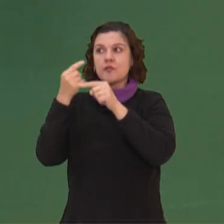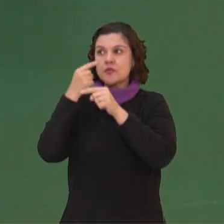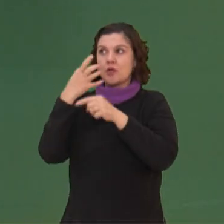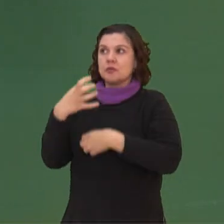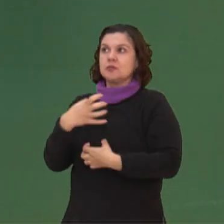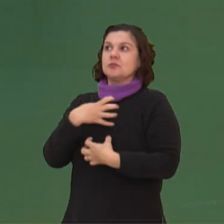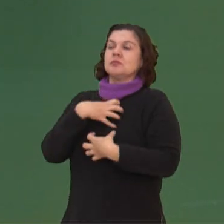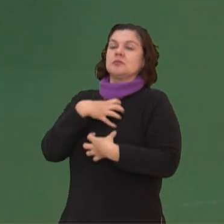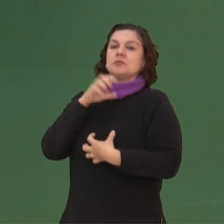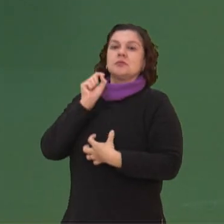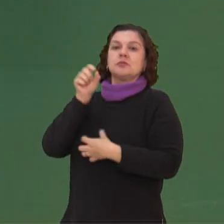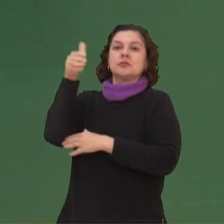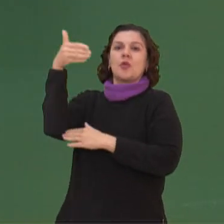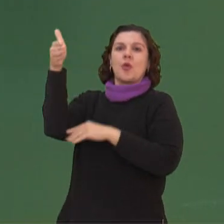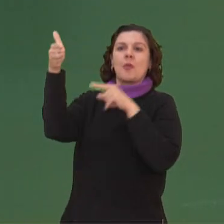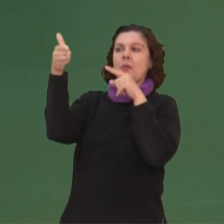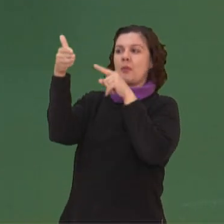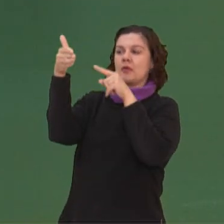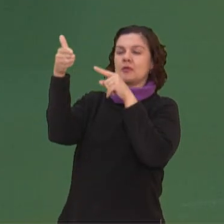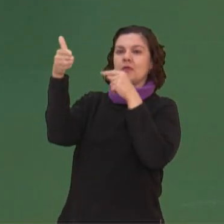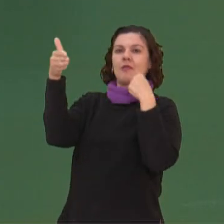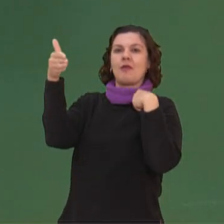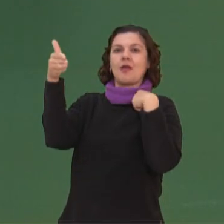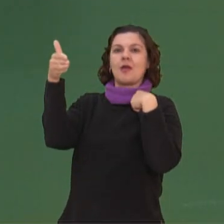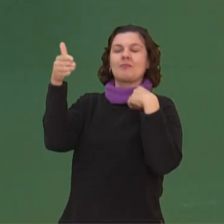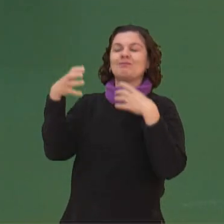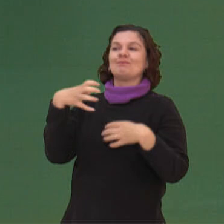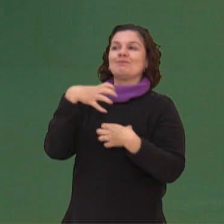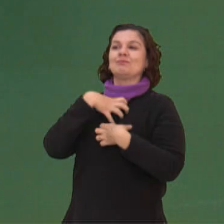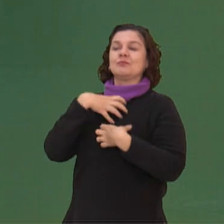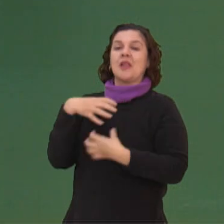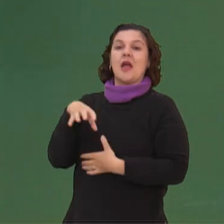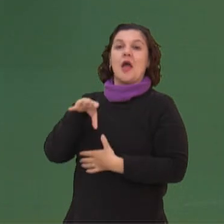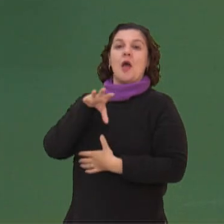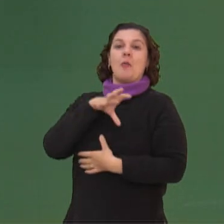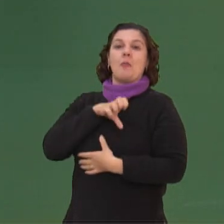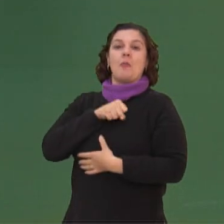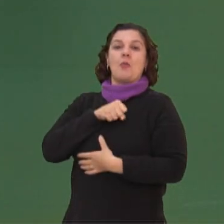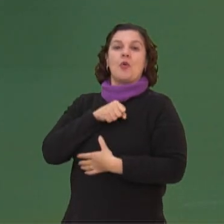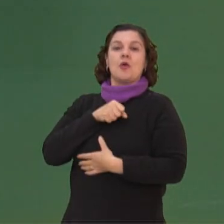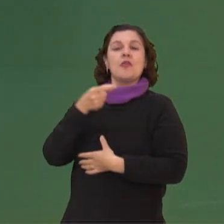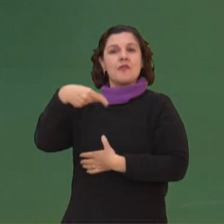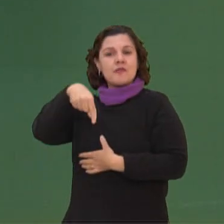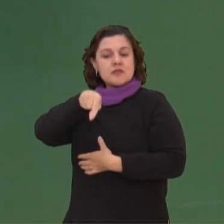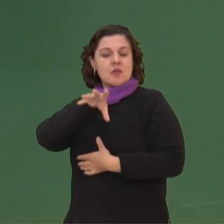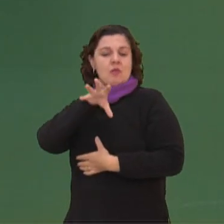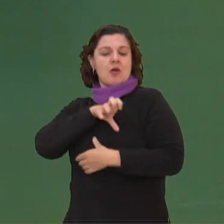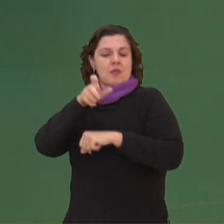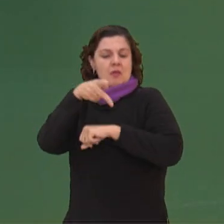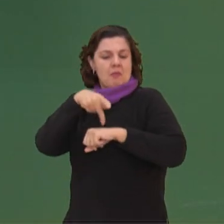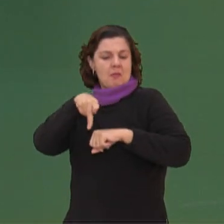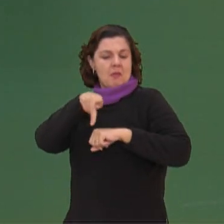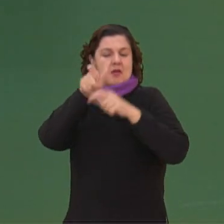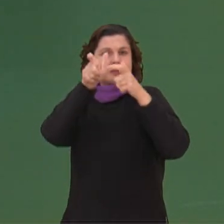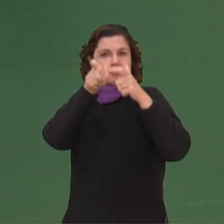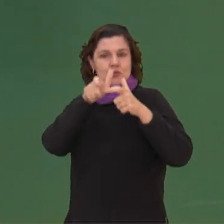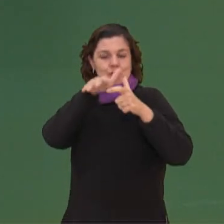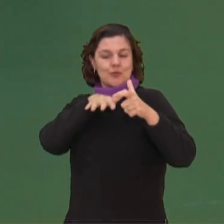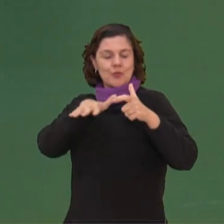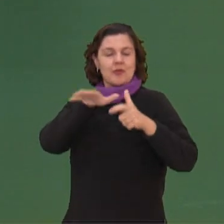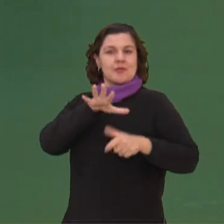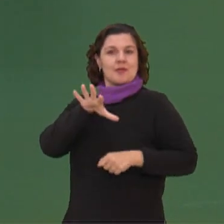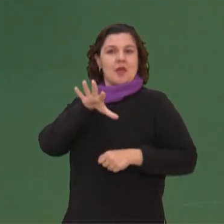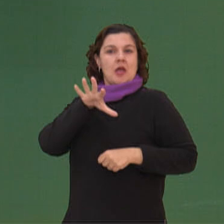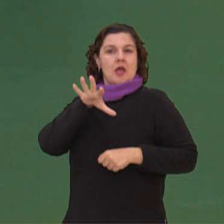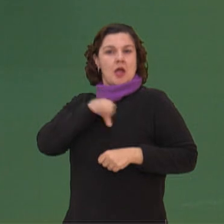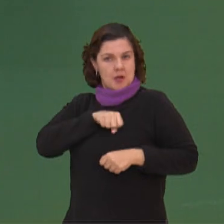um sentimento, como a ideia de nação. Você não pertence a uma nação, você não pertence a um